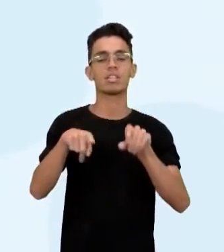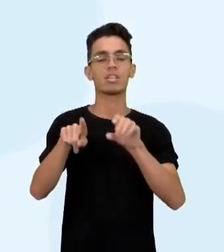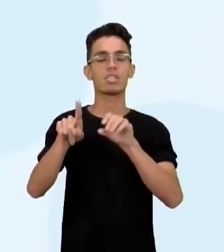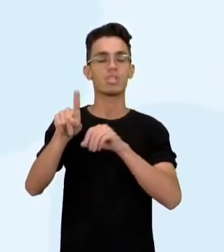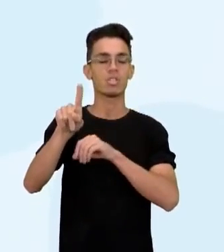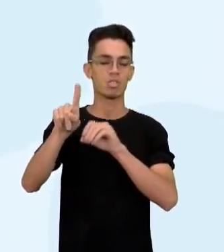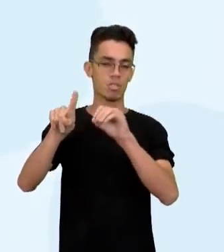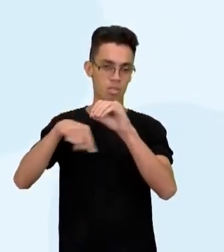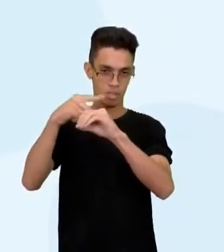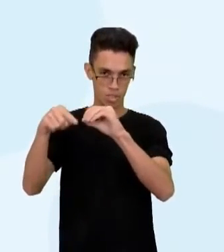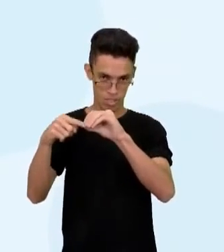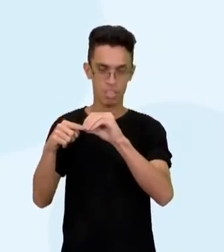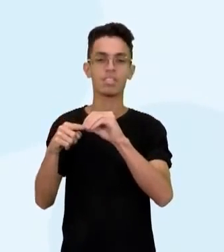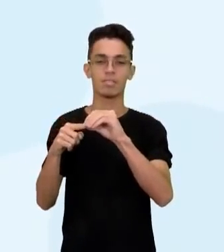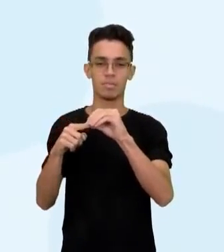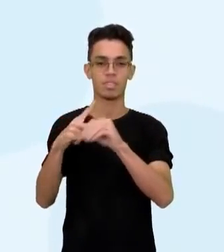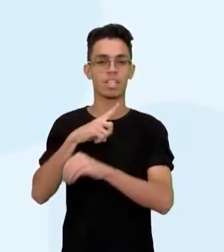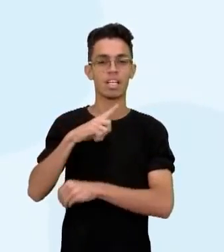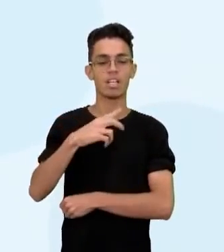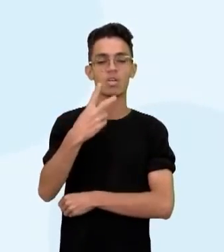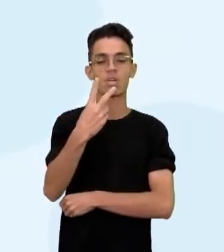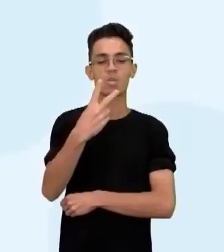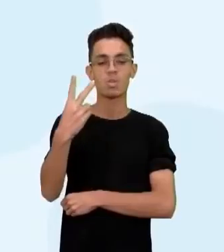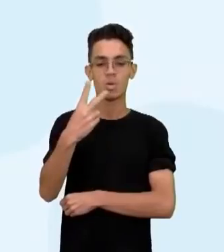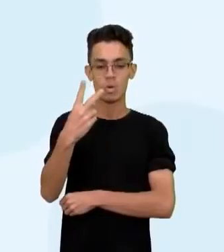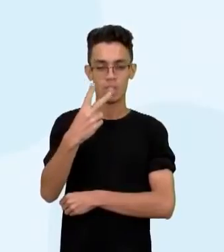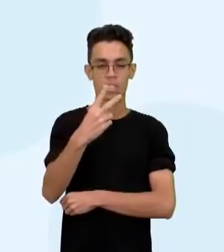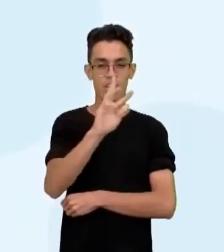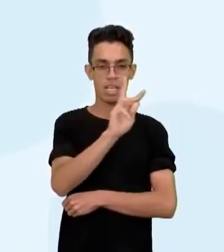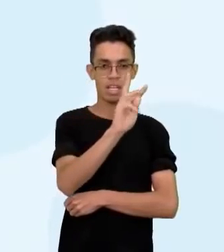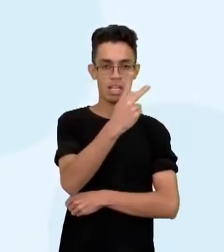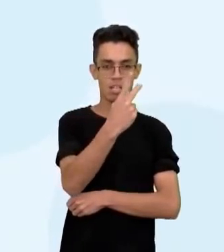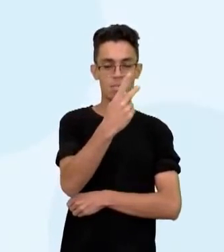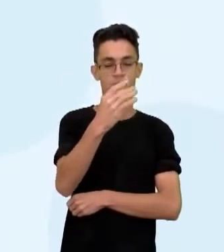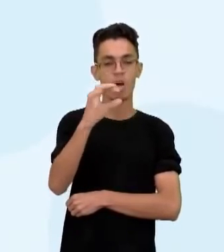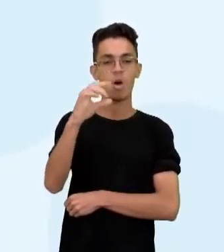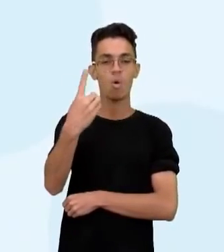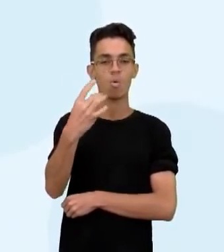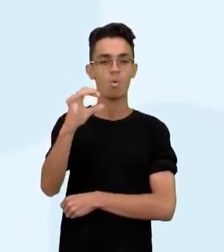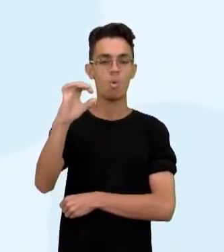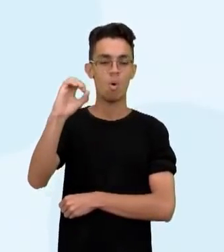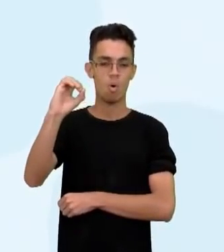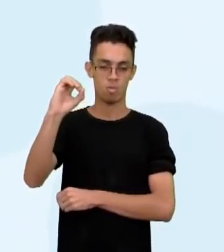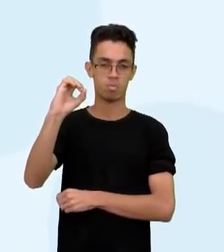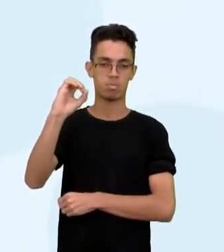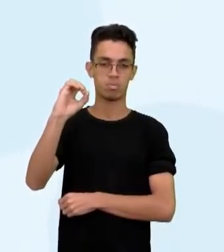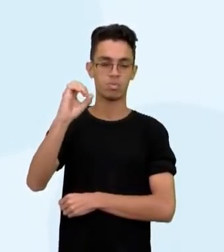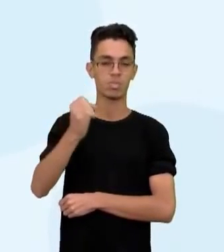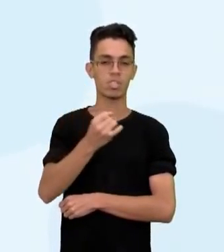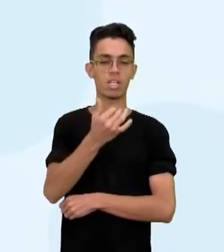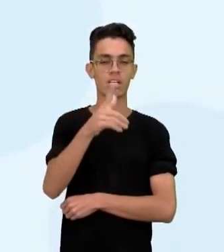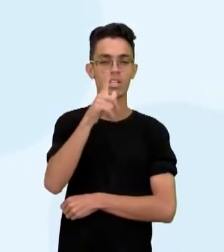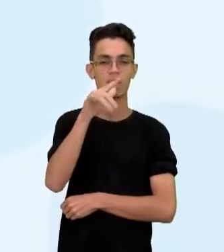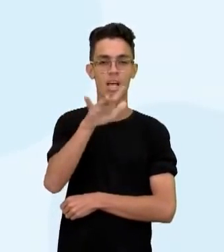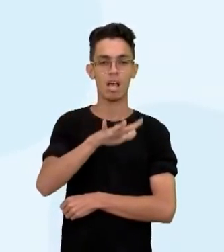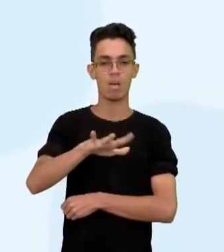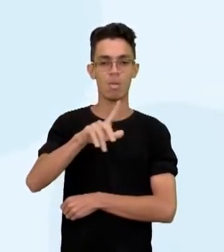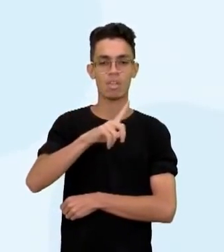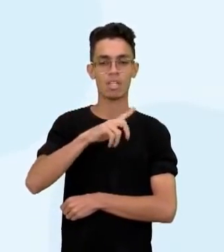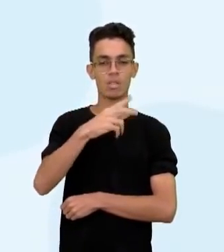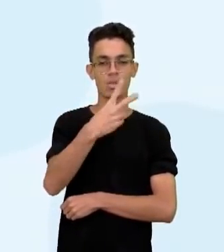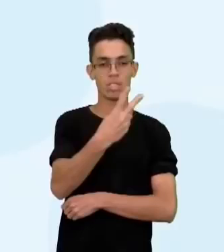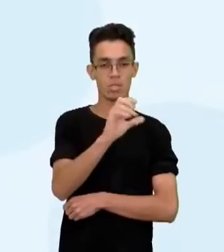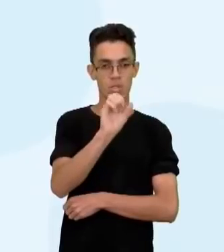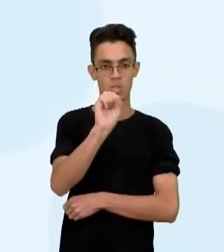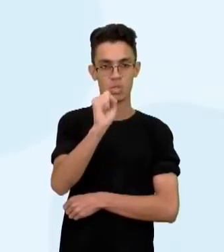Então, eu tenho 2 hidrogênios para 1 oxigênio. Ele quer saber, ó, em certa quantidade de água, há